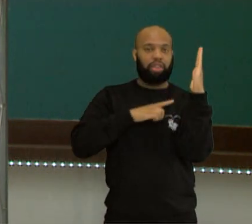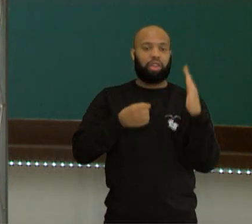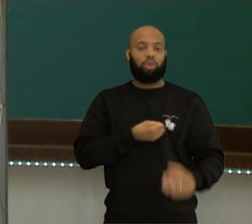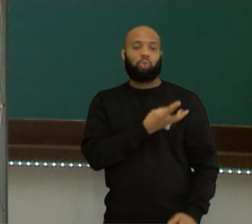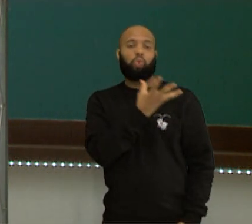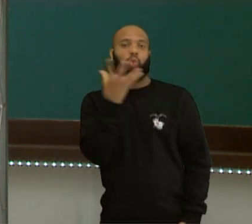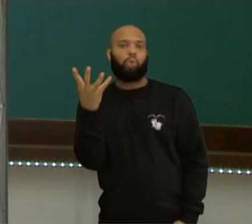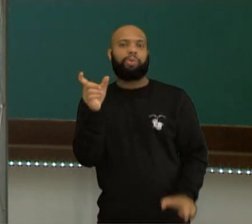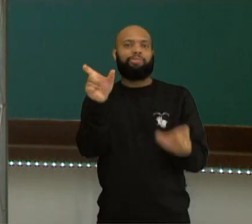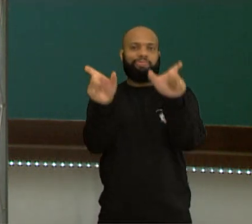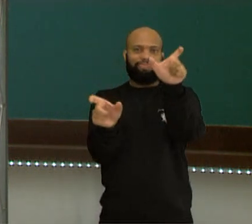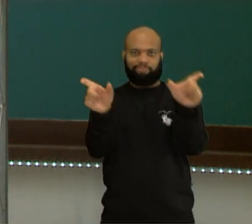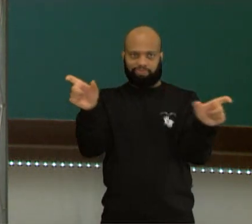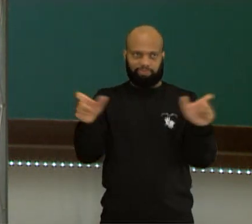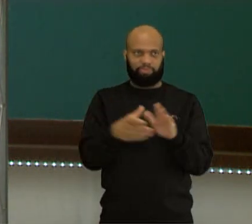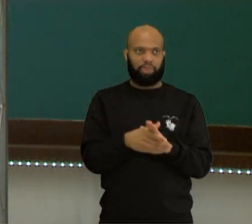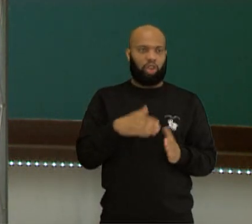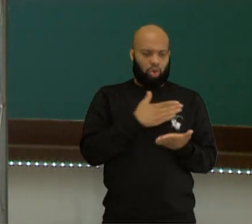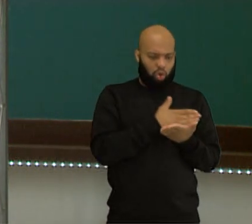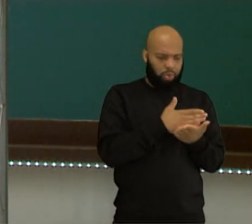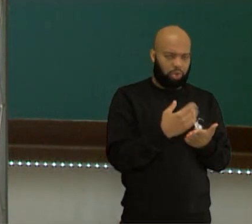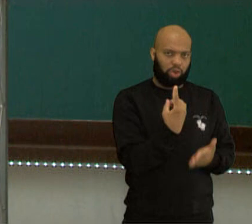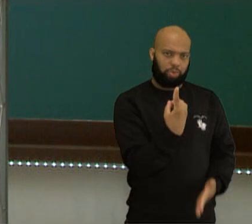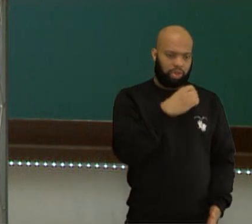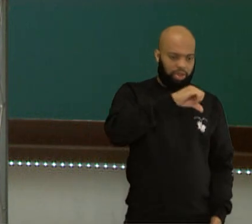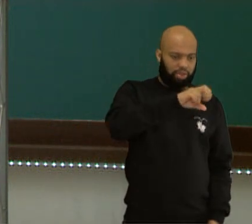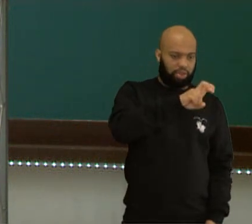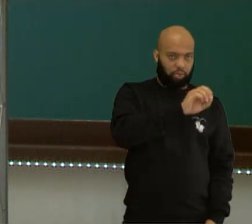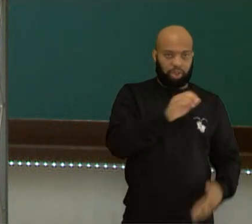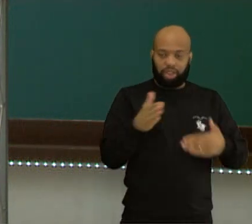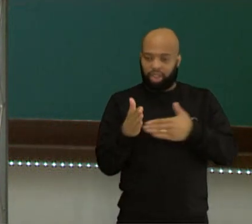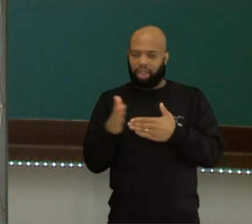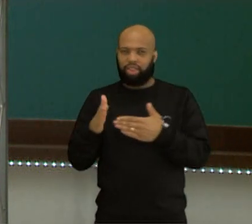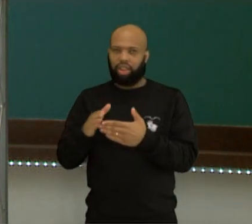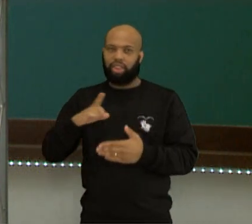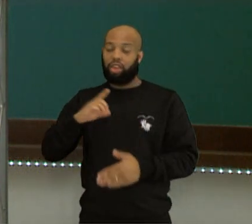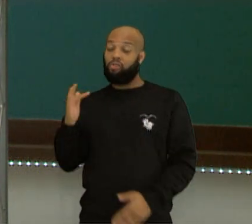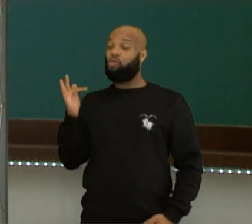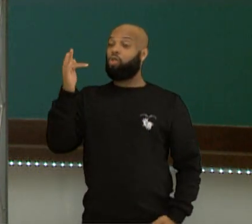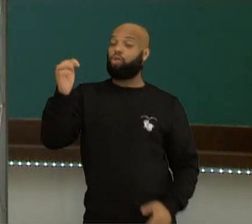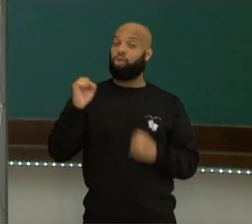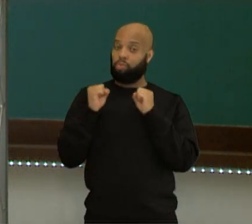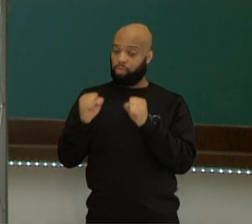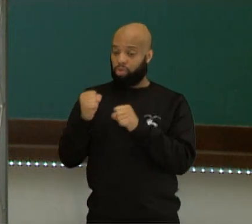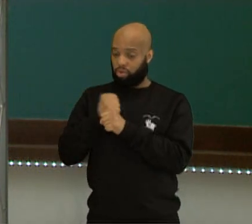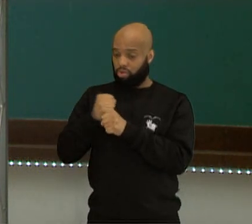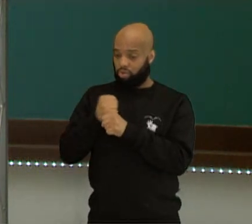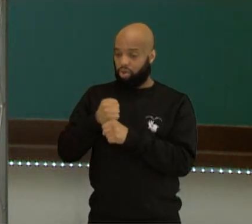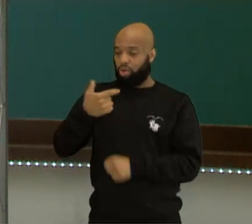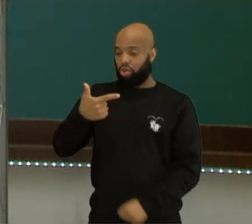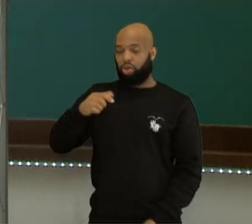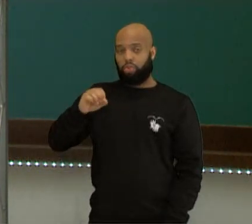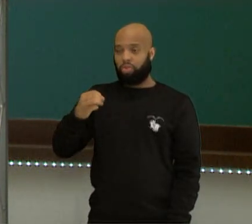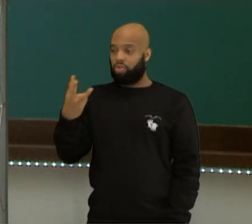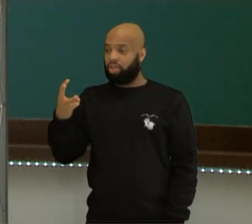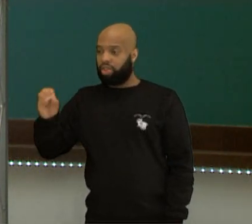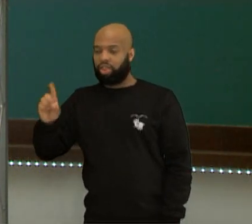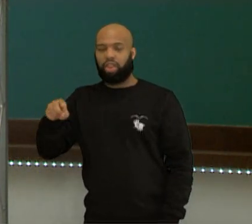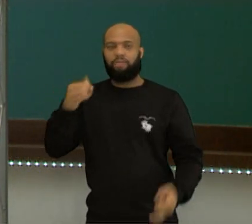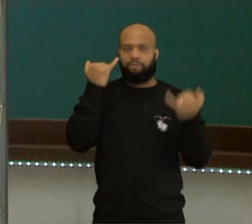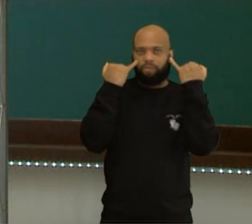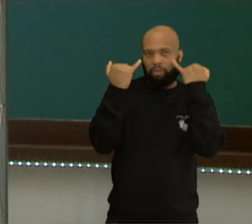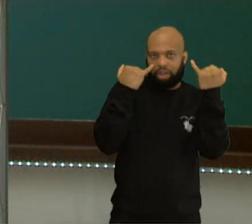de pessoas, desde lá de 1950 até uma previsão lá para 2030, né? São dados aí que são